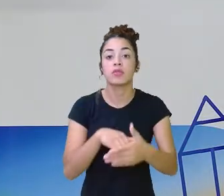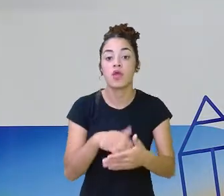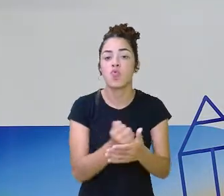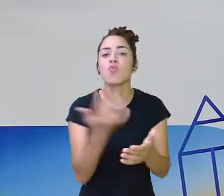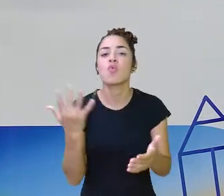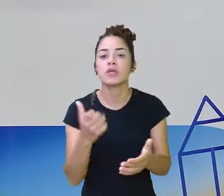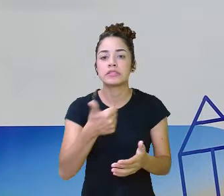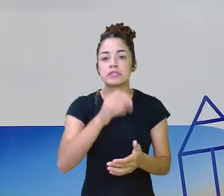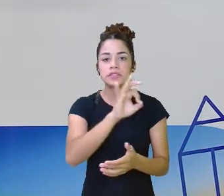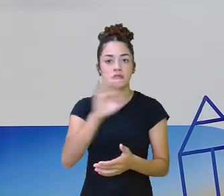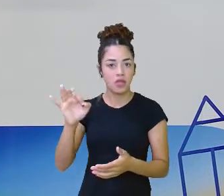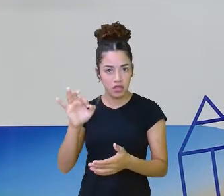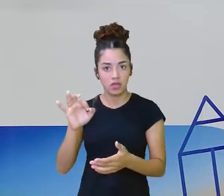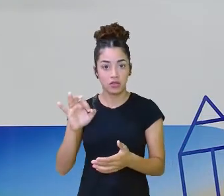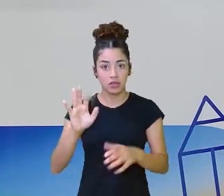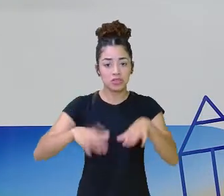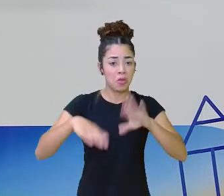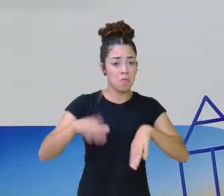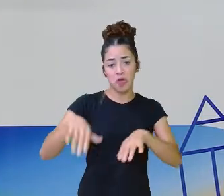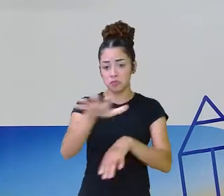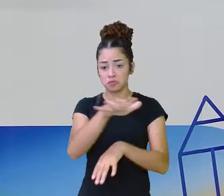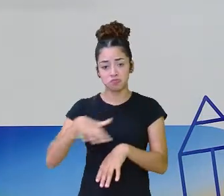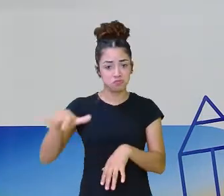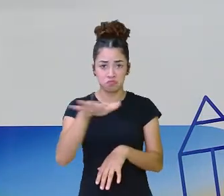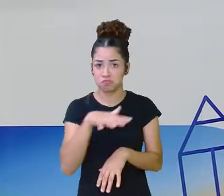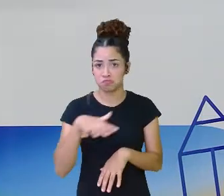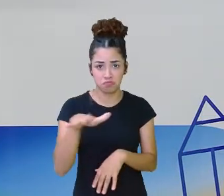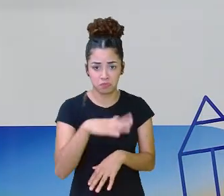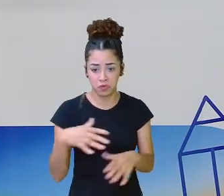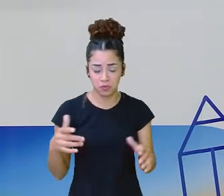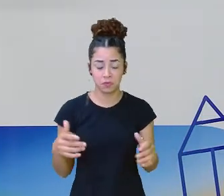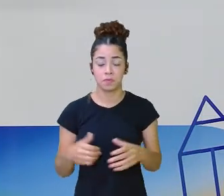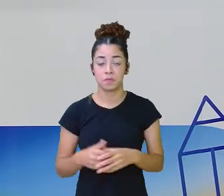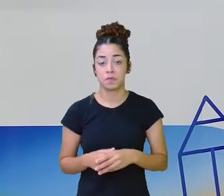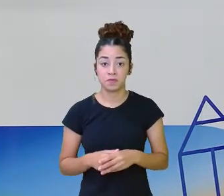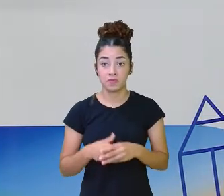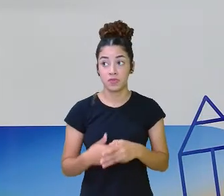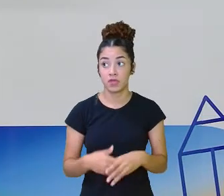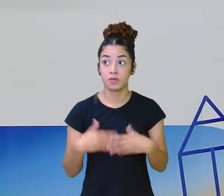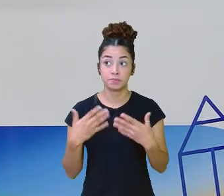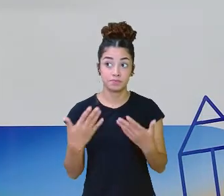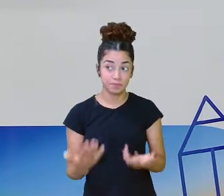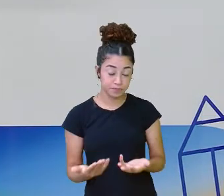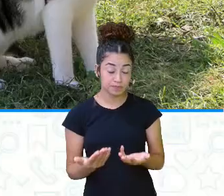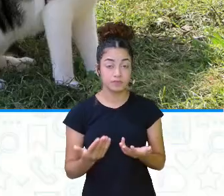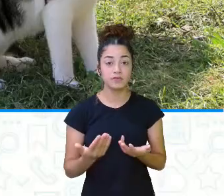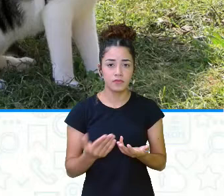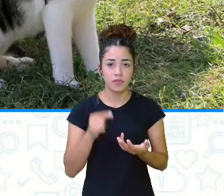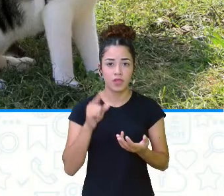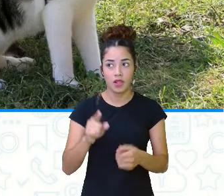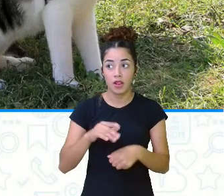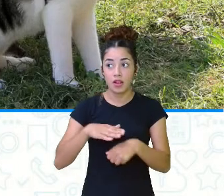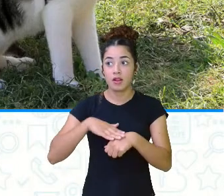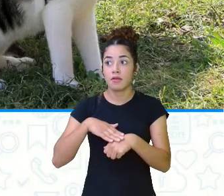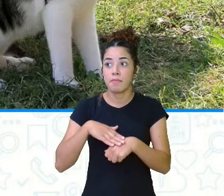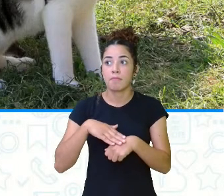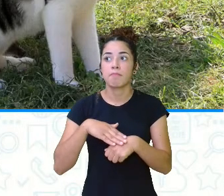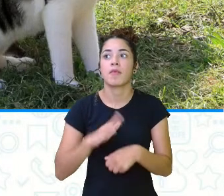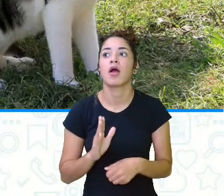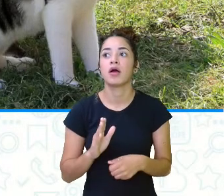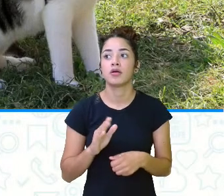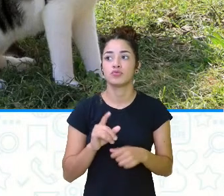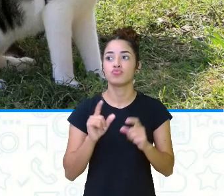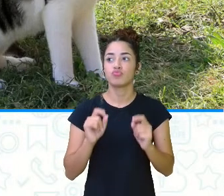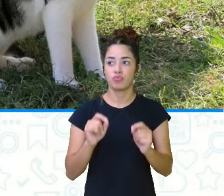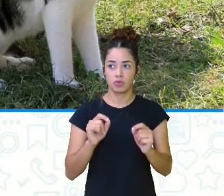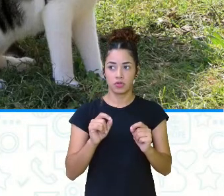do território que elas têm para conviver. E são considerados os animais mais boas praças do reino